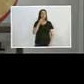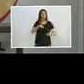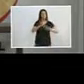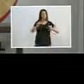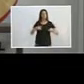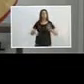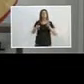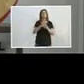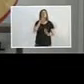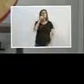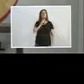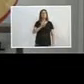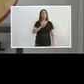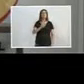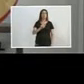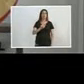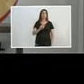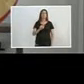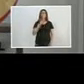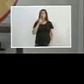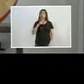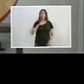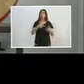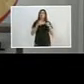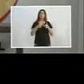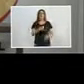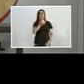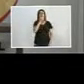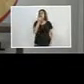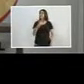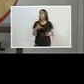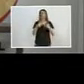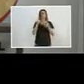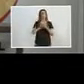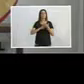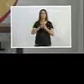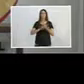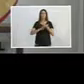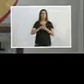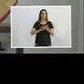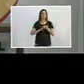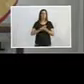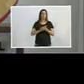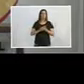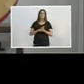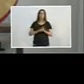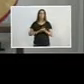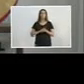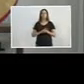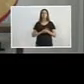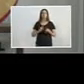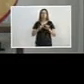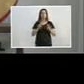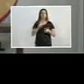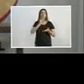licença. Na hora nós já admitimos. Não tem licença nenhuma. Quem é? Quem é o proprietário? Adélia, Adélia, Adélia Cardoso, minha irmã. Senhores,